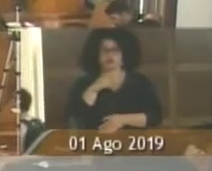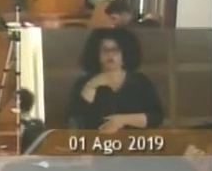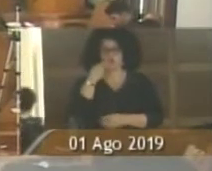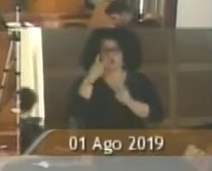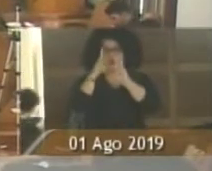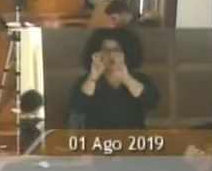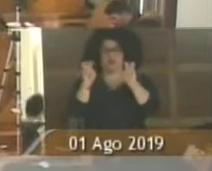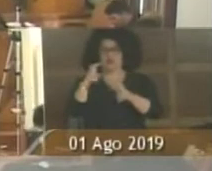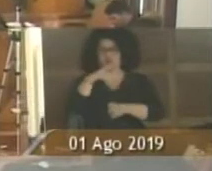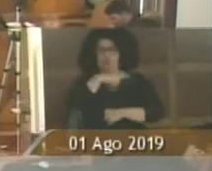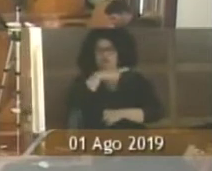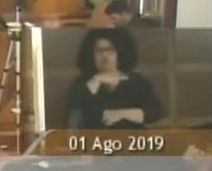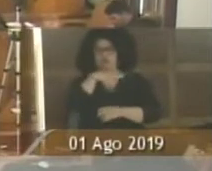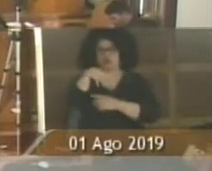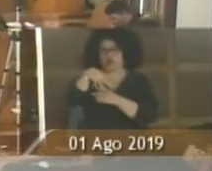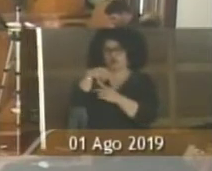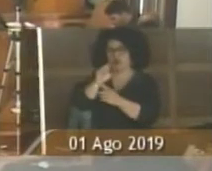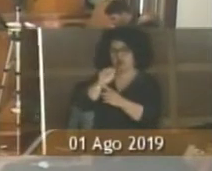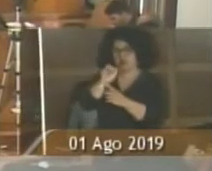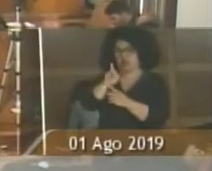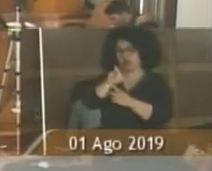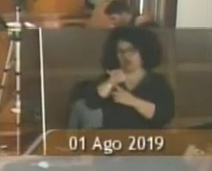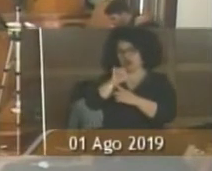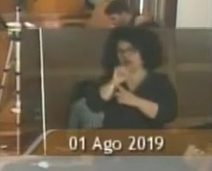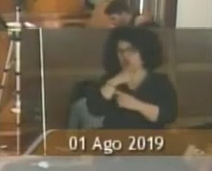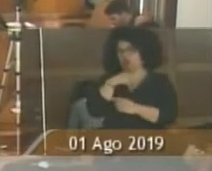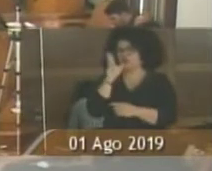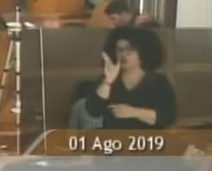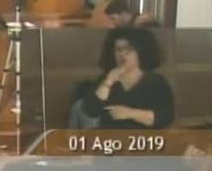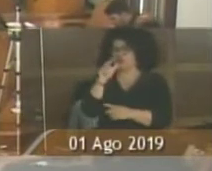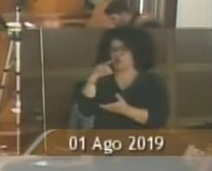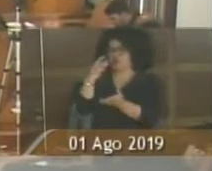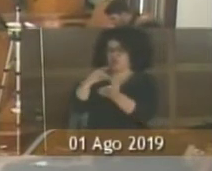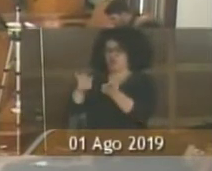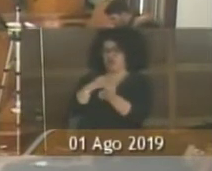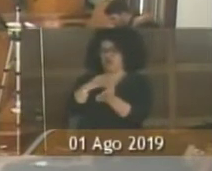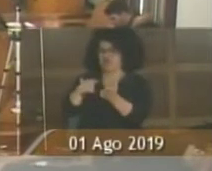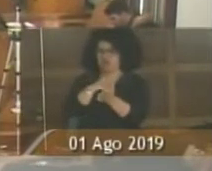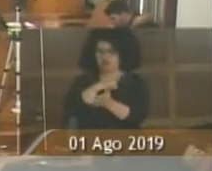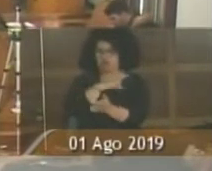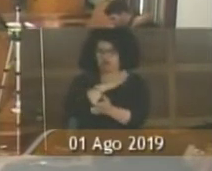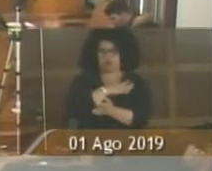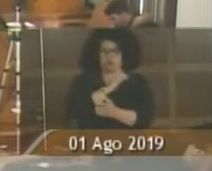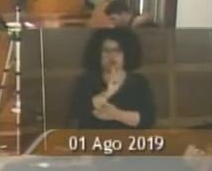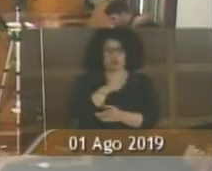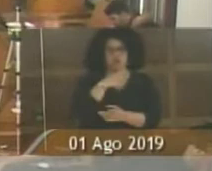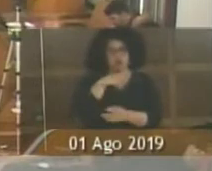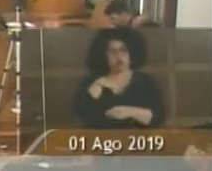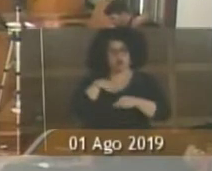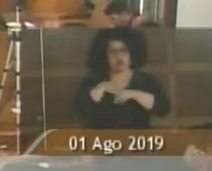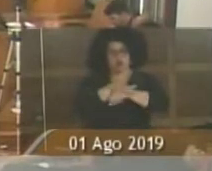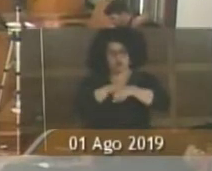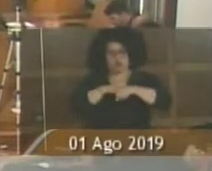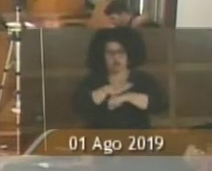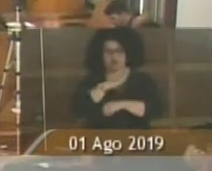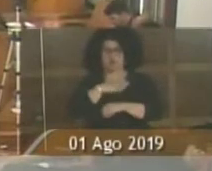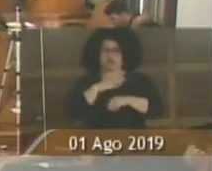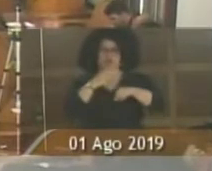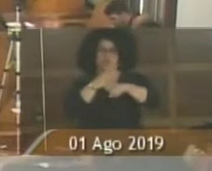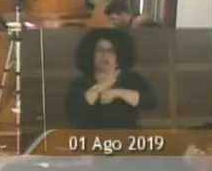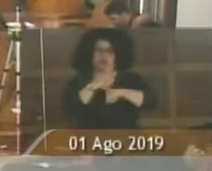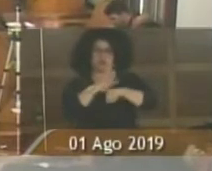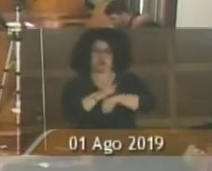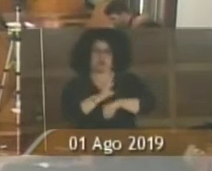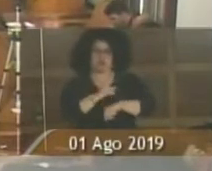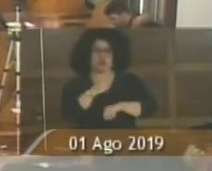questão pessoal com o Mário, não, porque eu não tive nenhuma, nunca tive questão pessoal. Eu tenho todas as conversas com ele no meu zap.